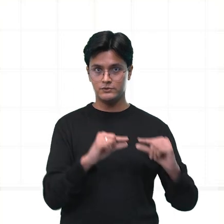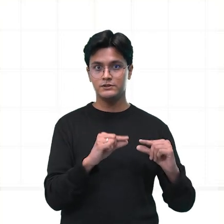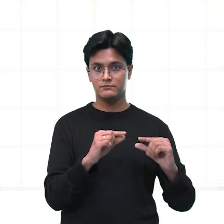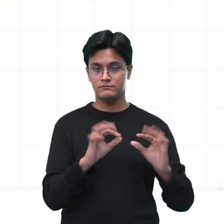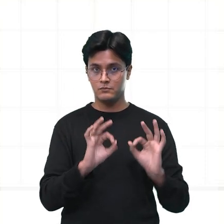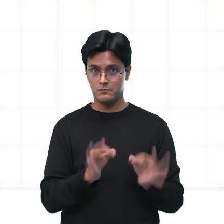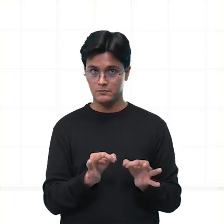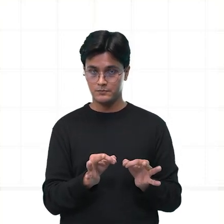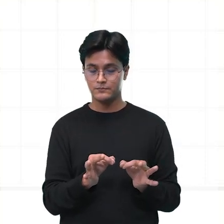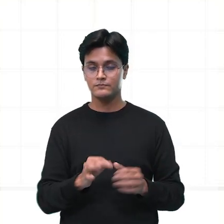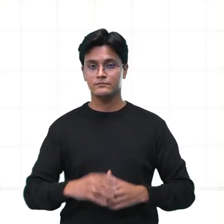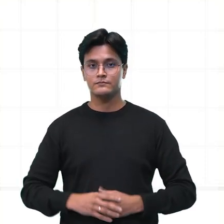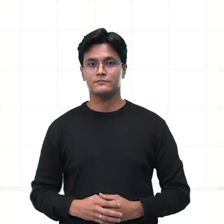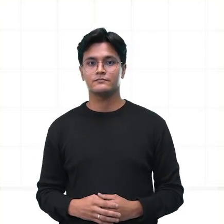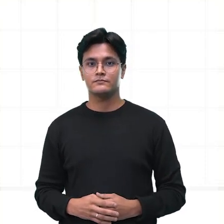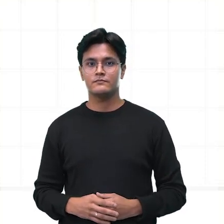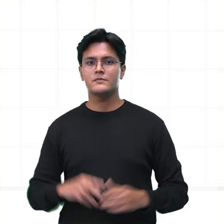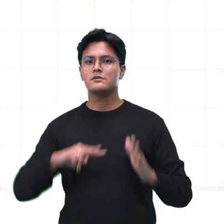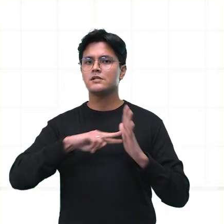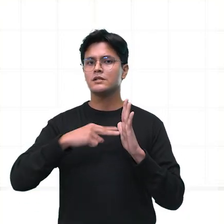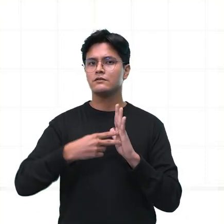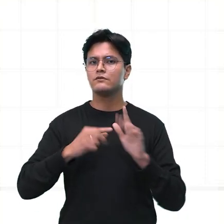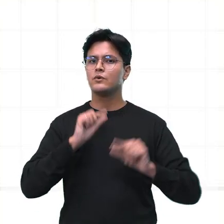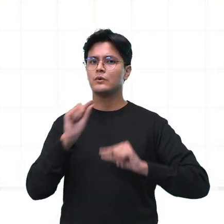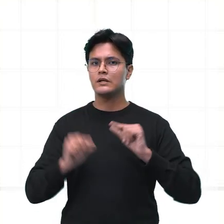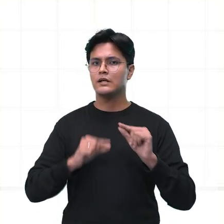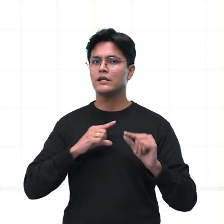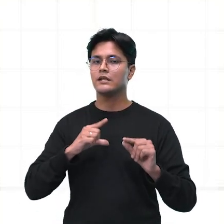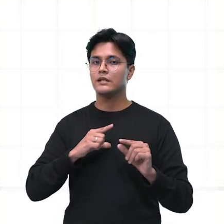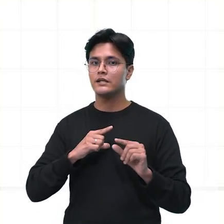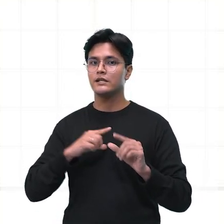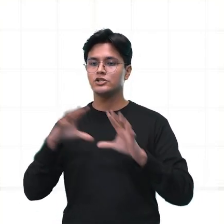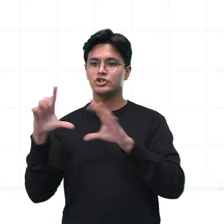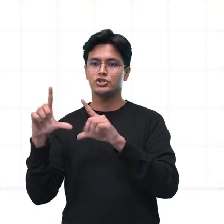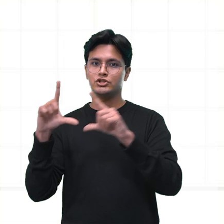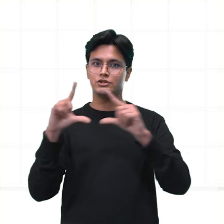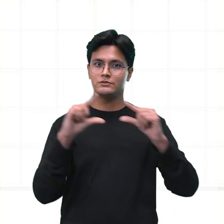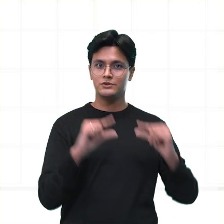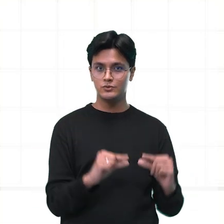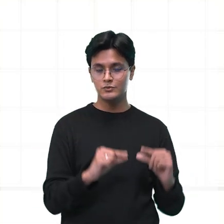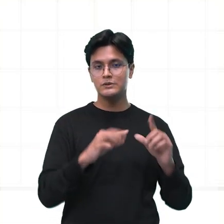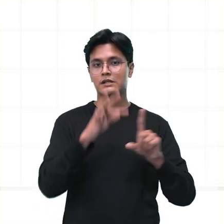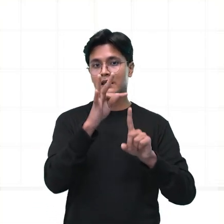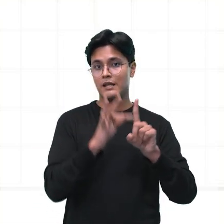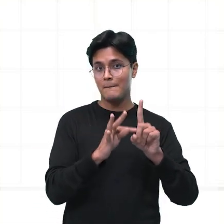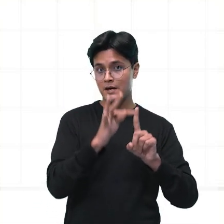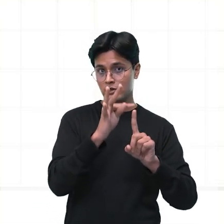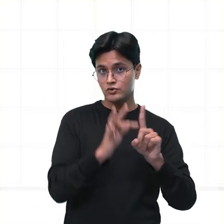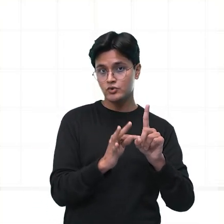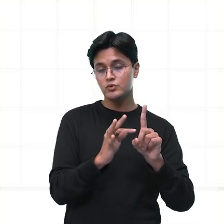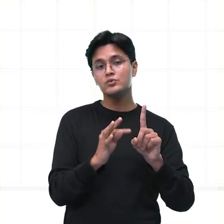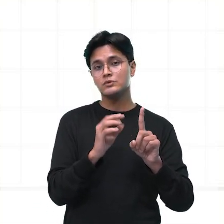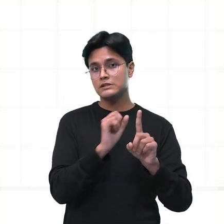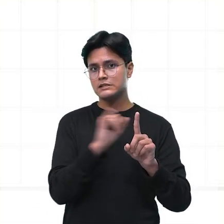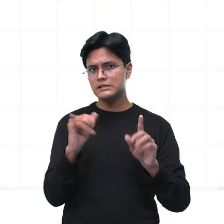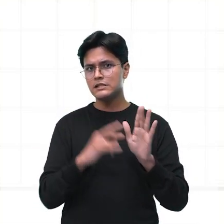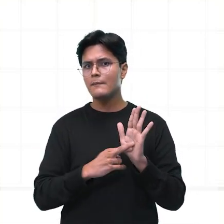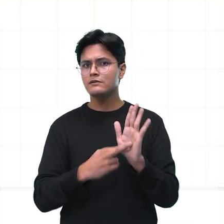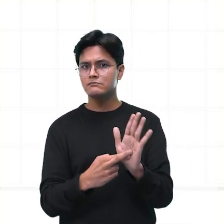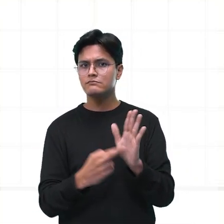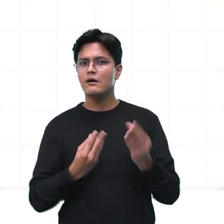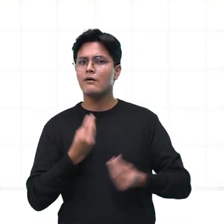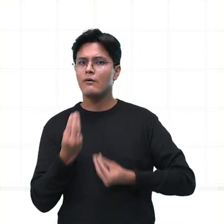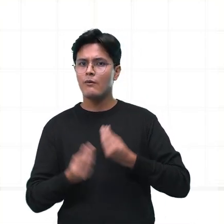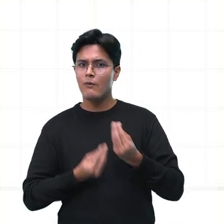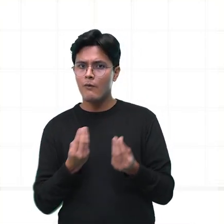17º Ok então significa que nós tivemos uma diminuição dessa temperatura se eu tivesse que representar